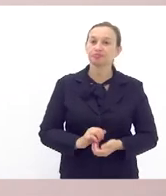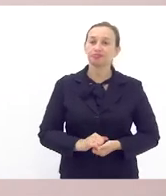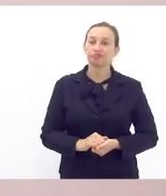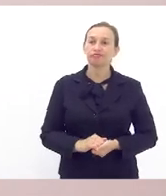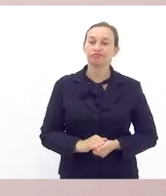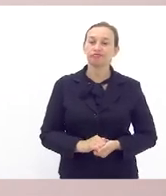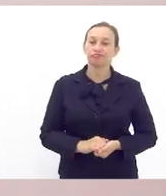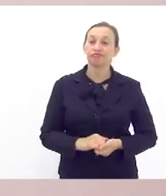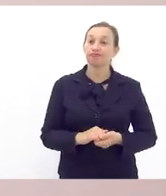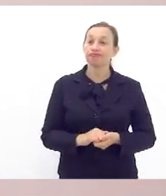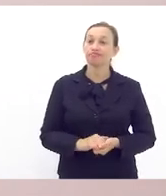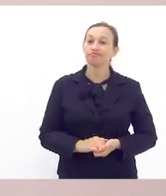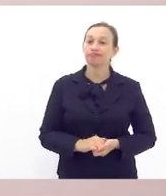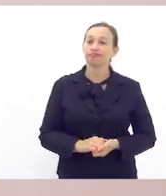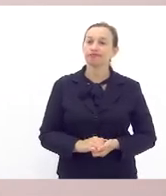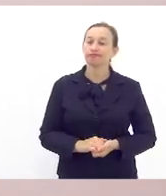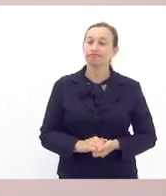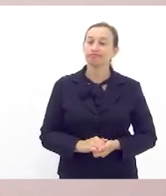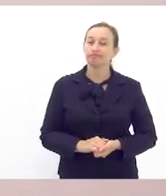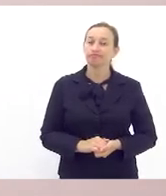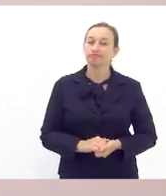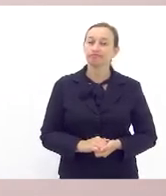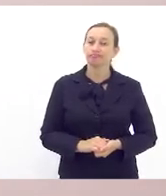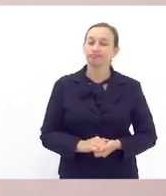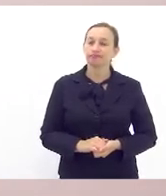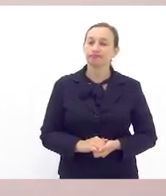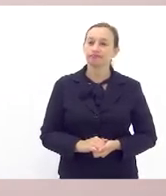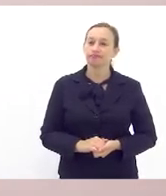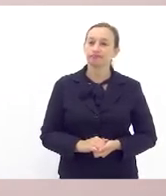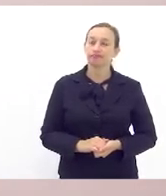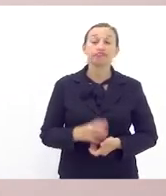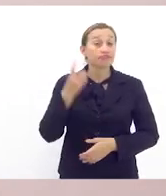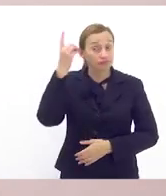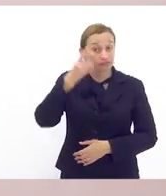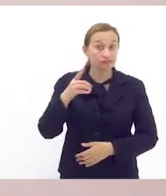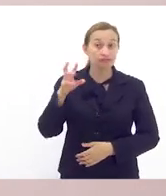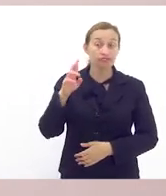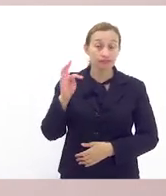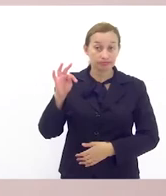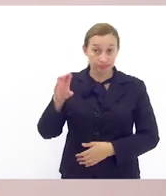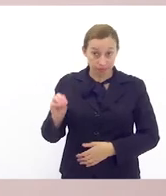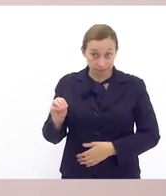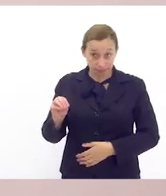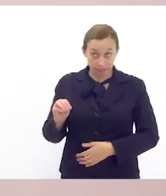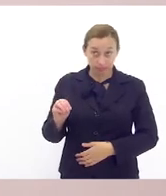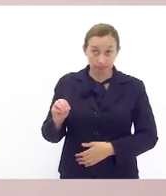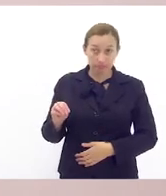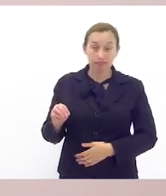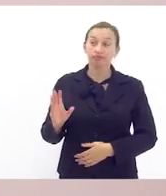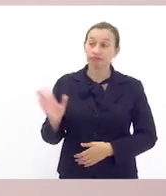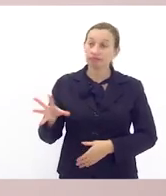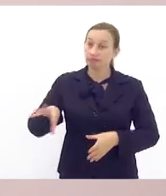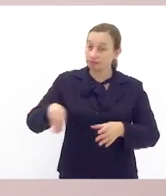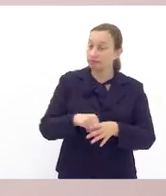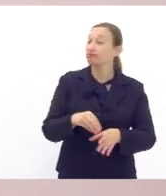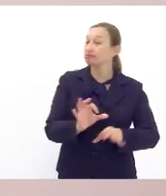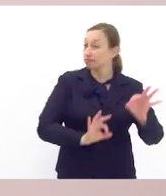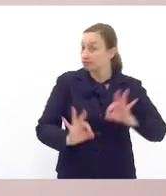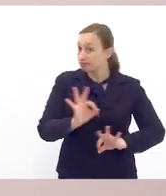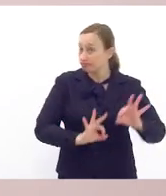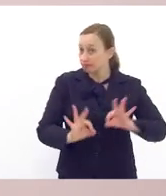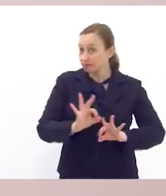sauda muito a questão mencionada pelo Deputado Machado de ter isso isso tá no plano da Light e o deputado